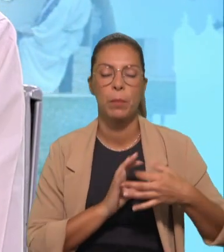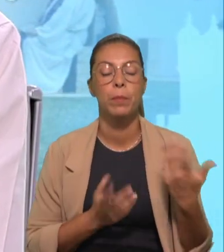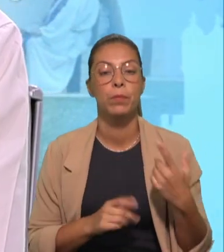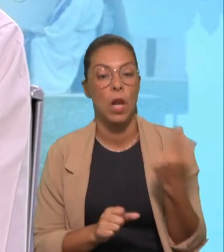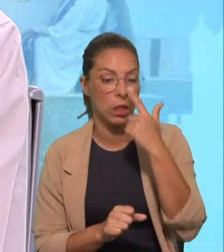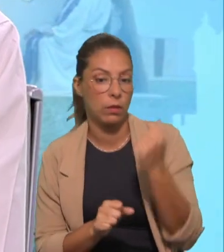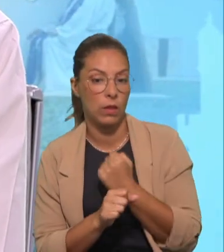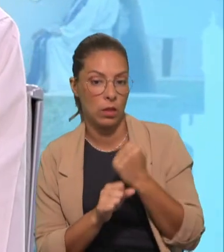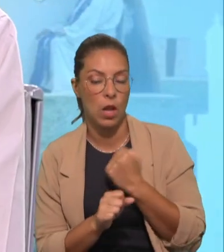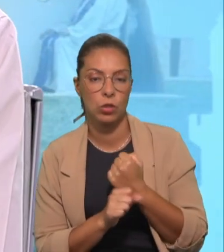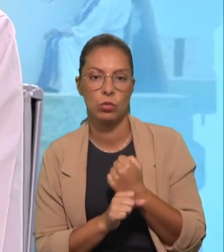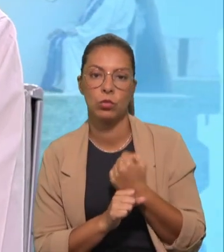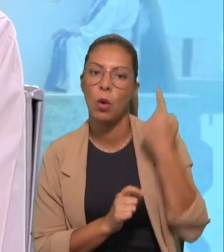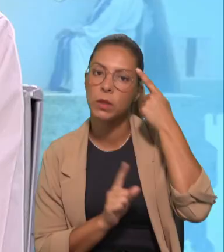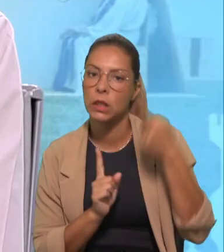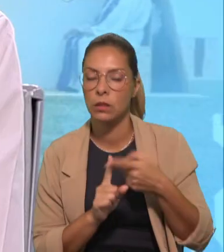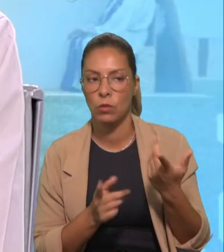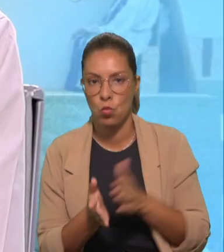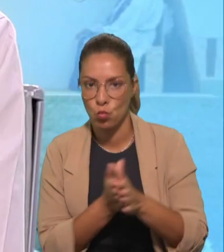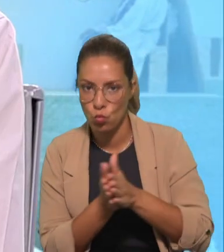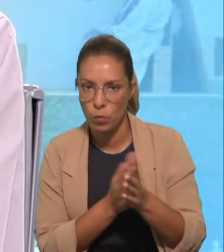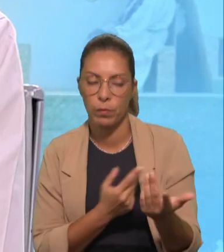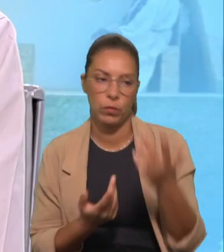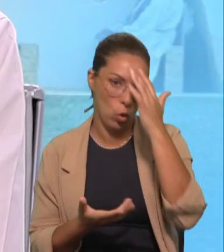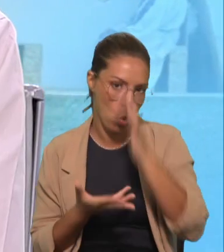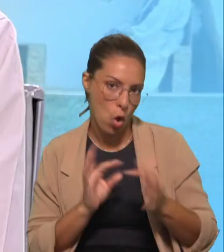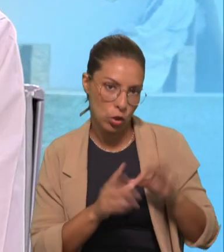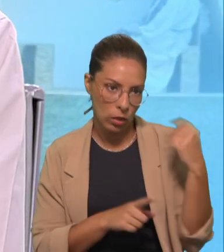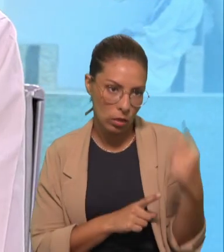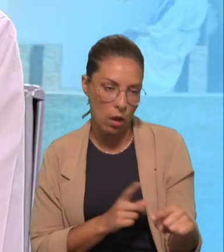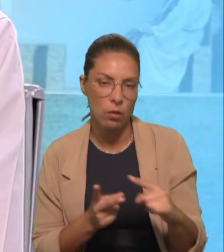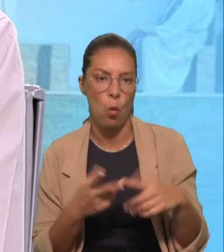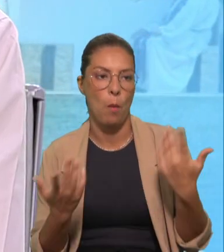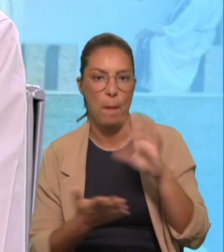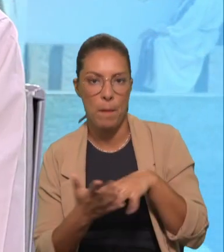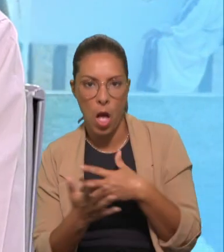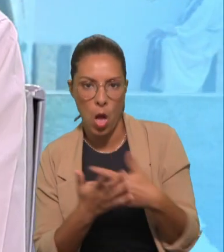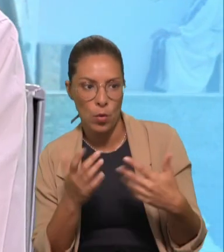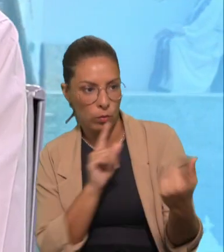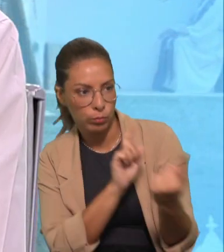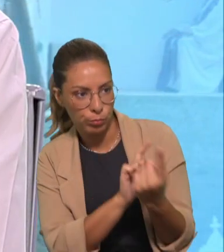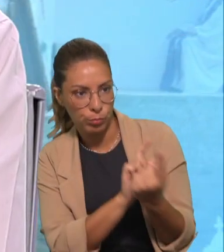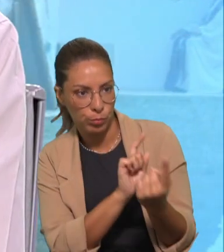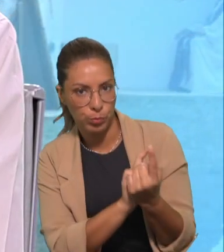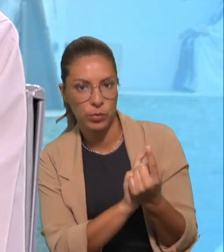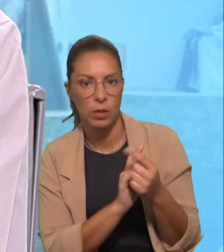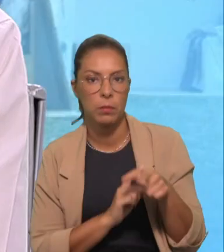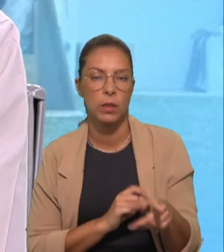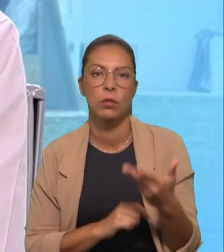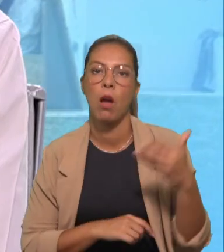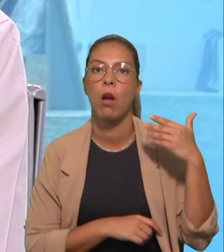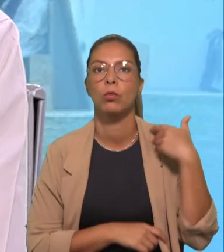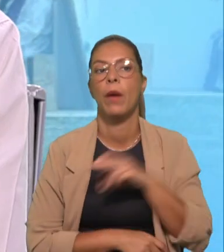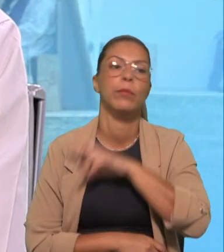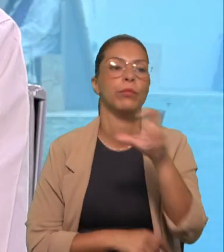sejam úteis, que façam sentido, que sejam programadas e planeadas com a comunidade local. Portanto, nós não chegamos lá para